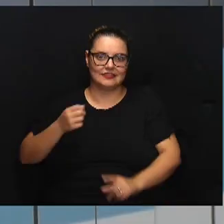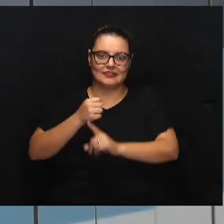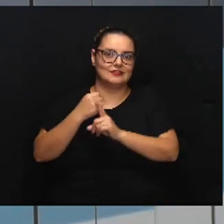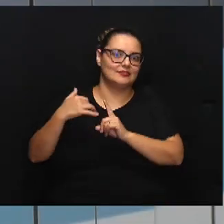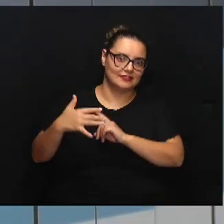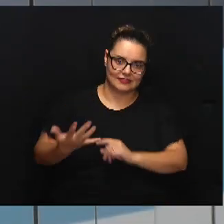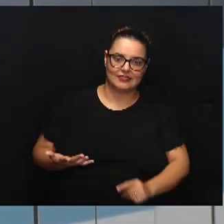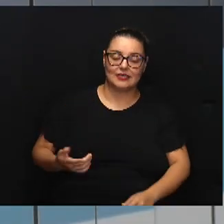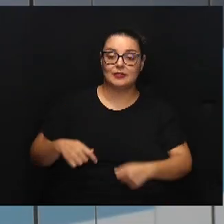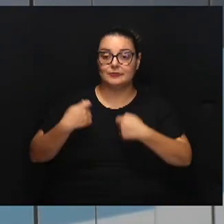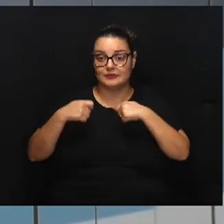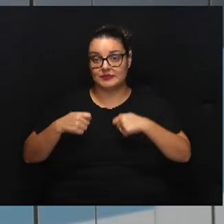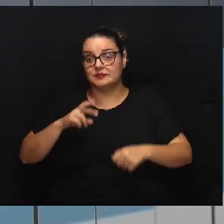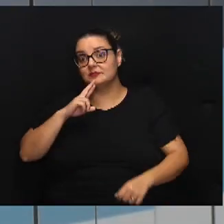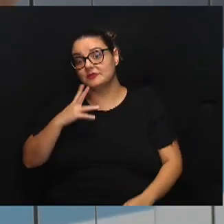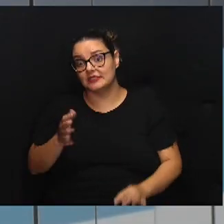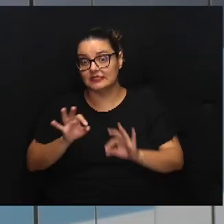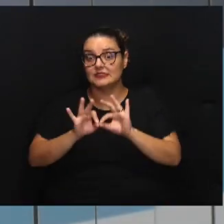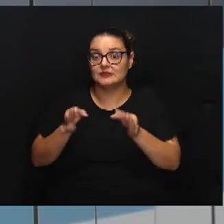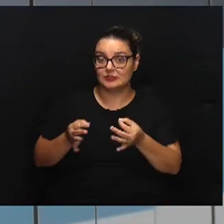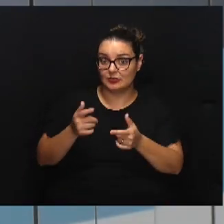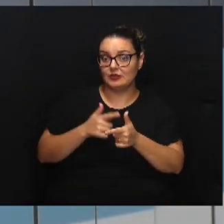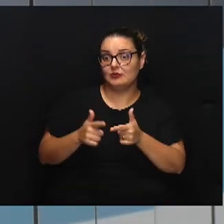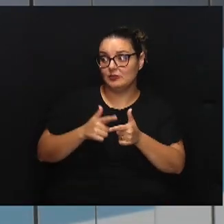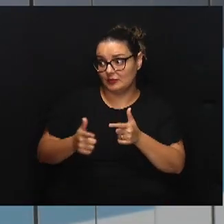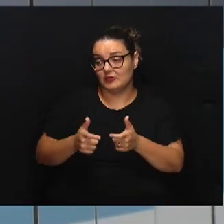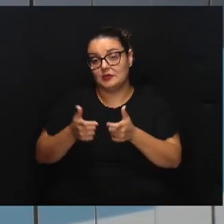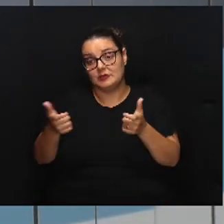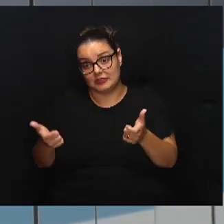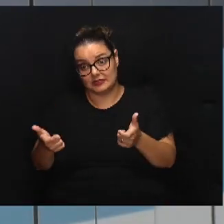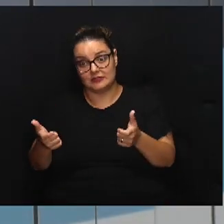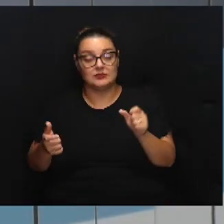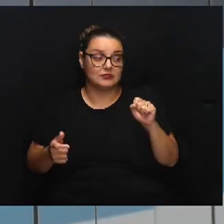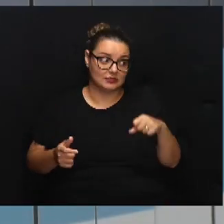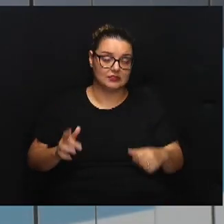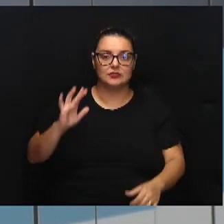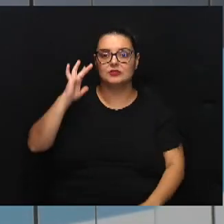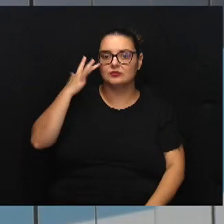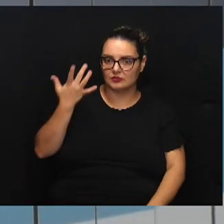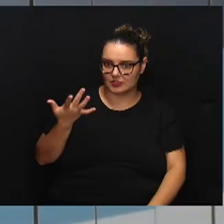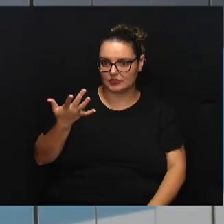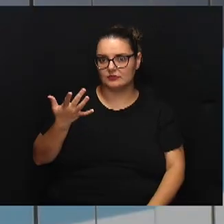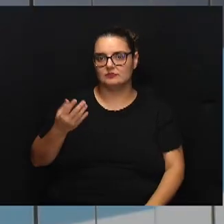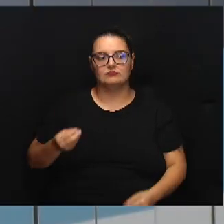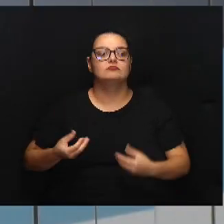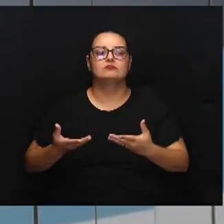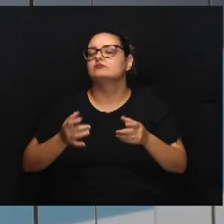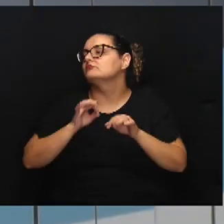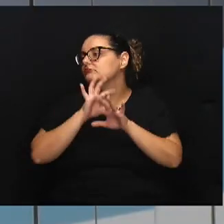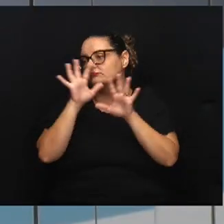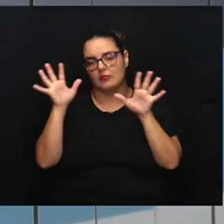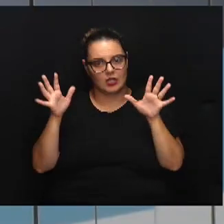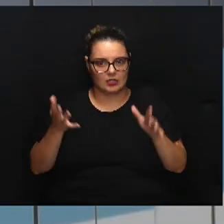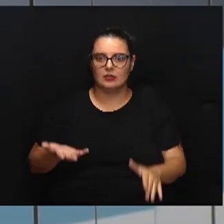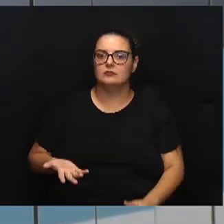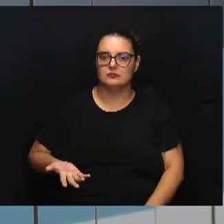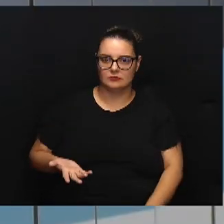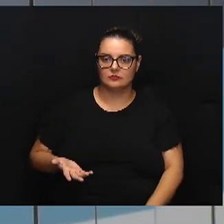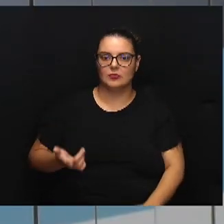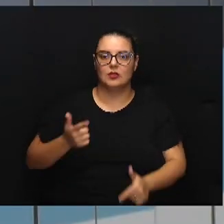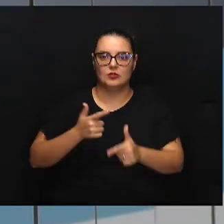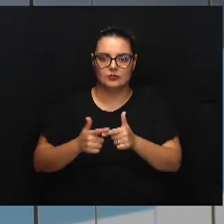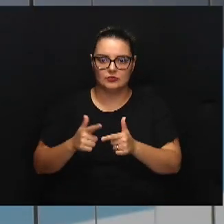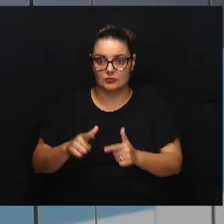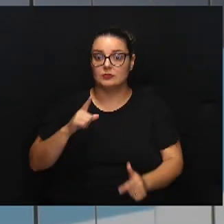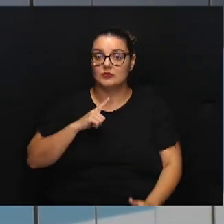a necessidade de dar respostas simples para problemas muito grandes, né? E eu acho que a professora trouxe isso assim, de forma muito brilhante, os problemas que a